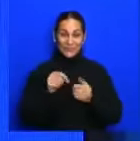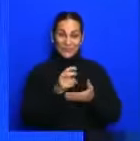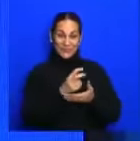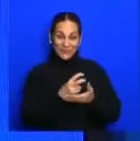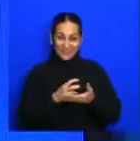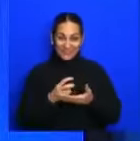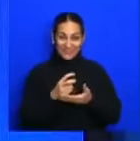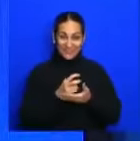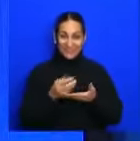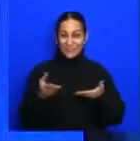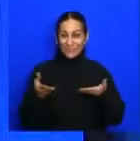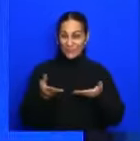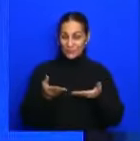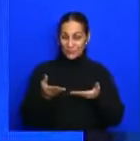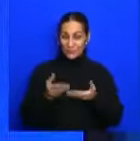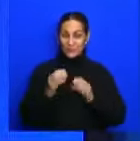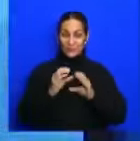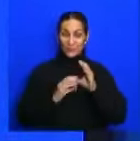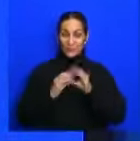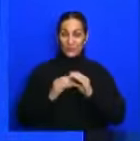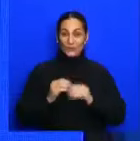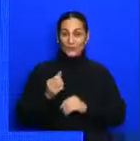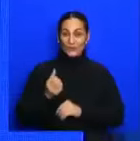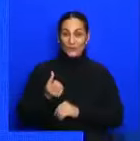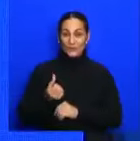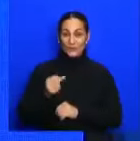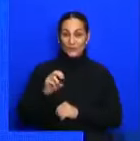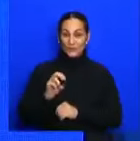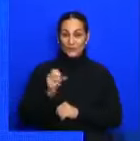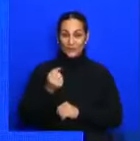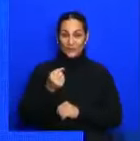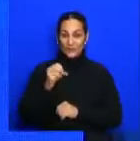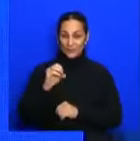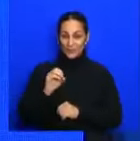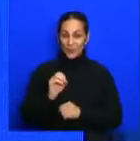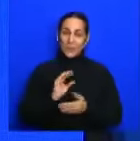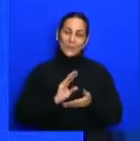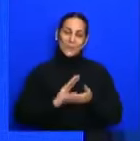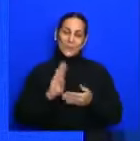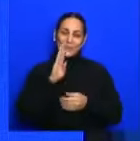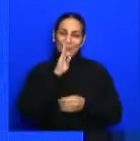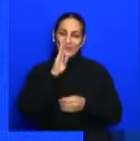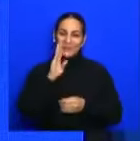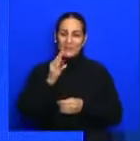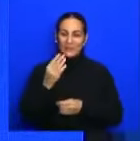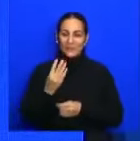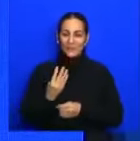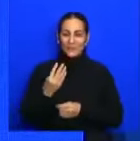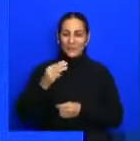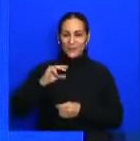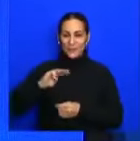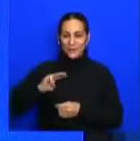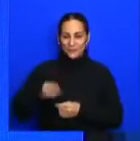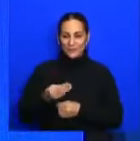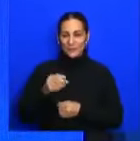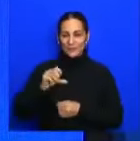sorteio da Quina de hoje. Esse é o concurso 6.580, com prêmio principal de